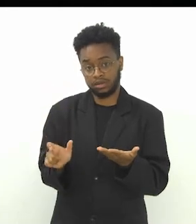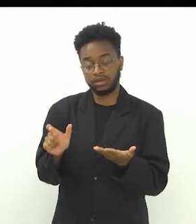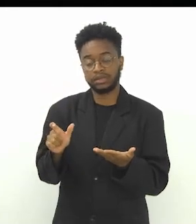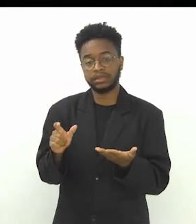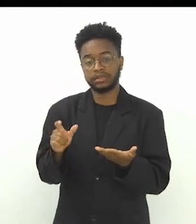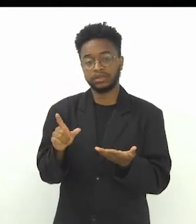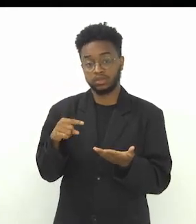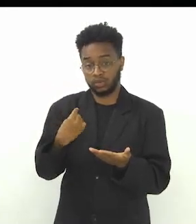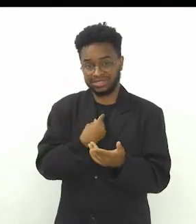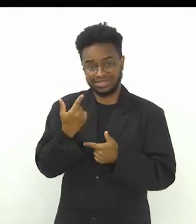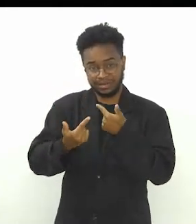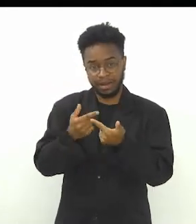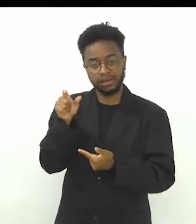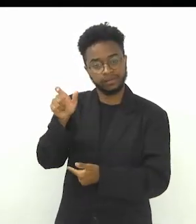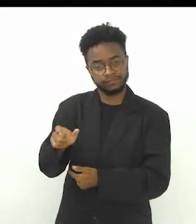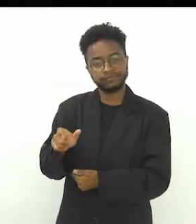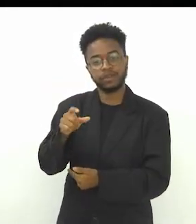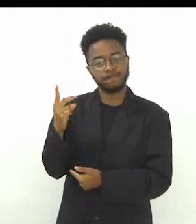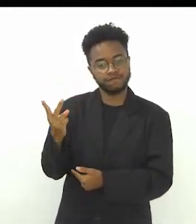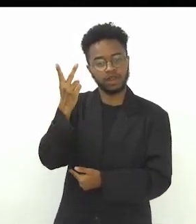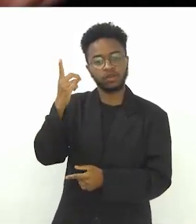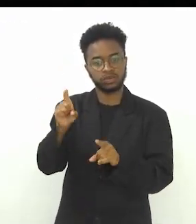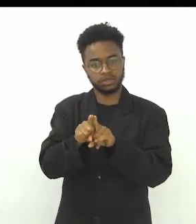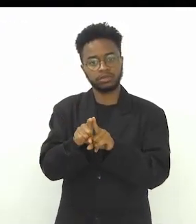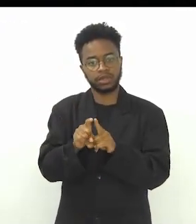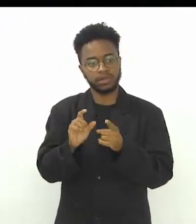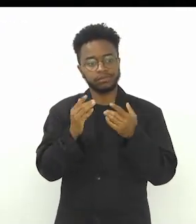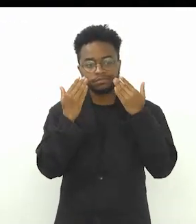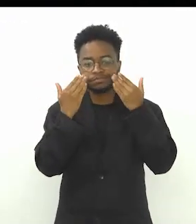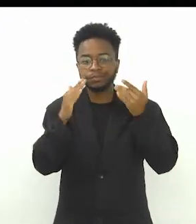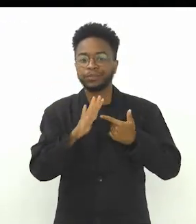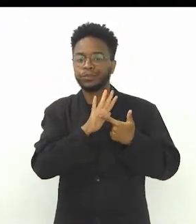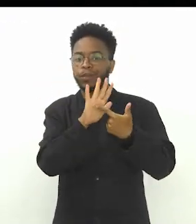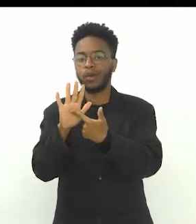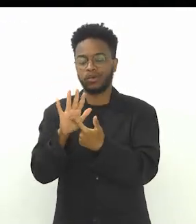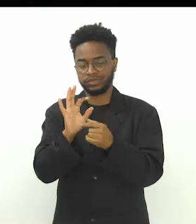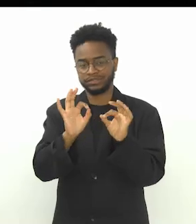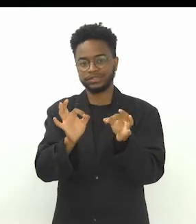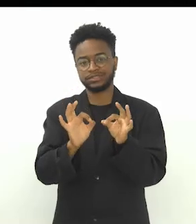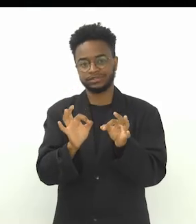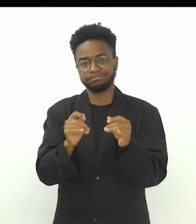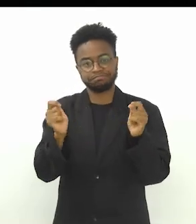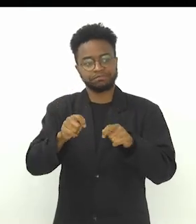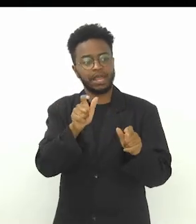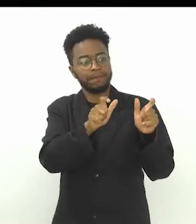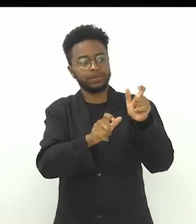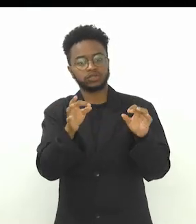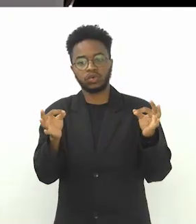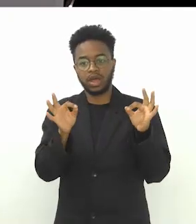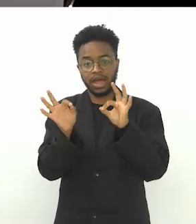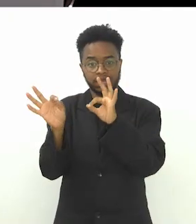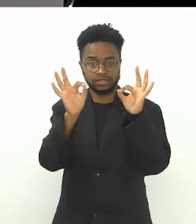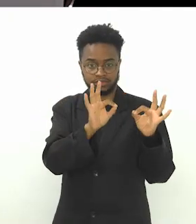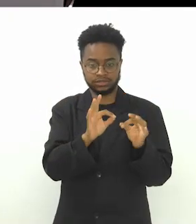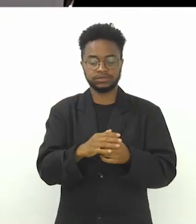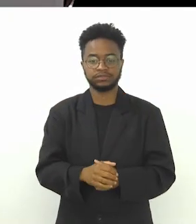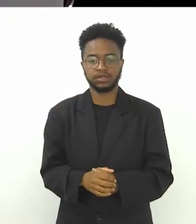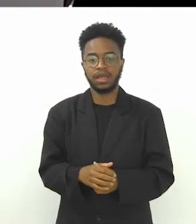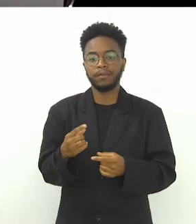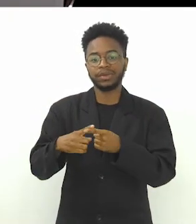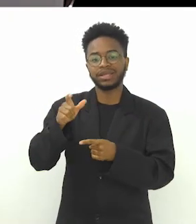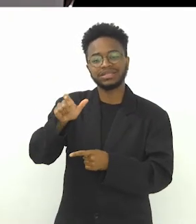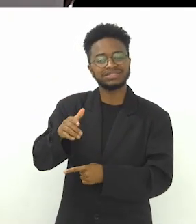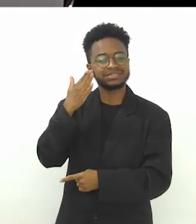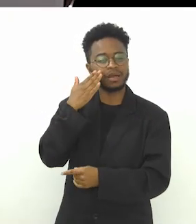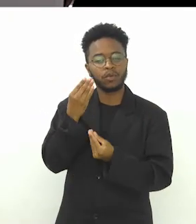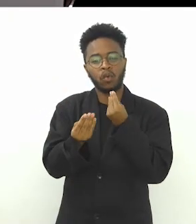ele pega o nosso trabalho e também coloca nessa prateleira visual, né, pro público. Sabe